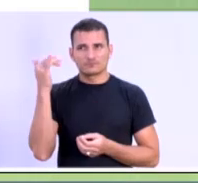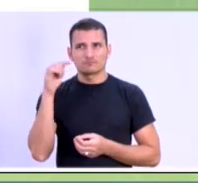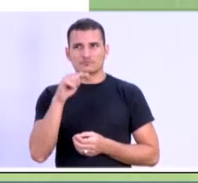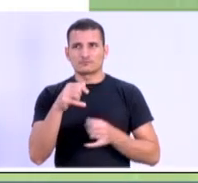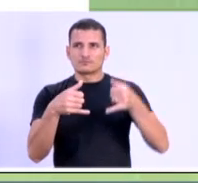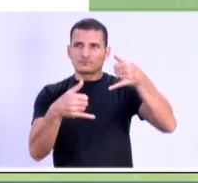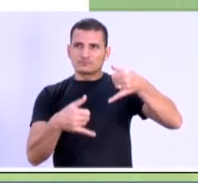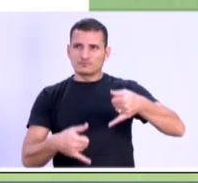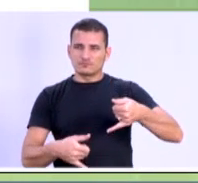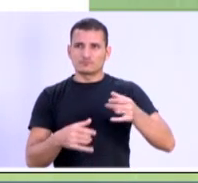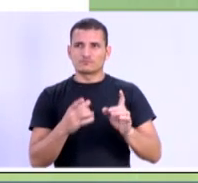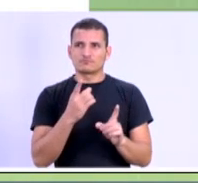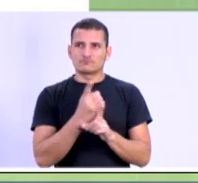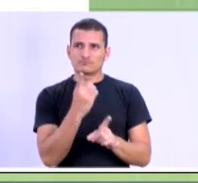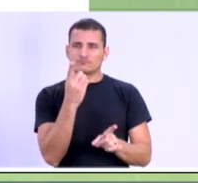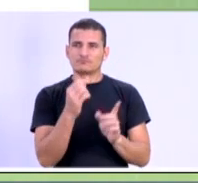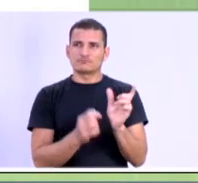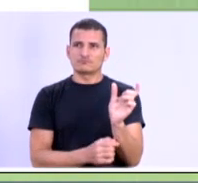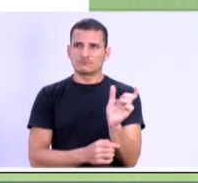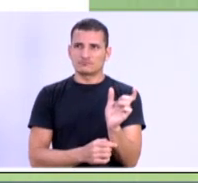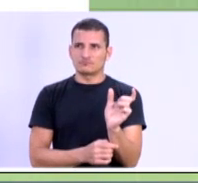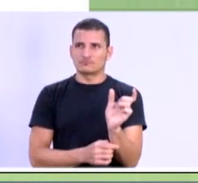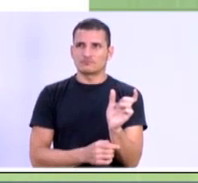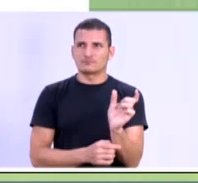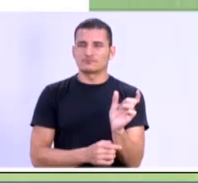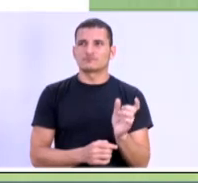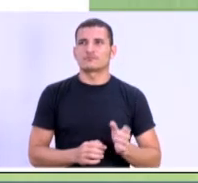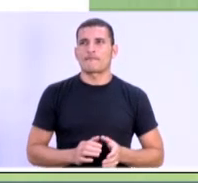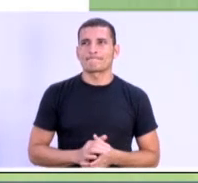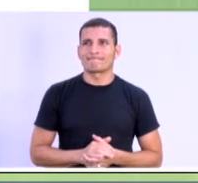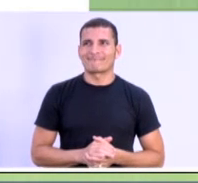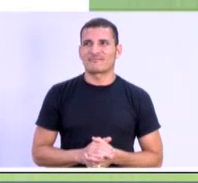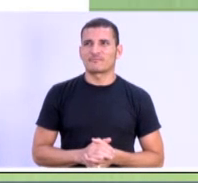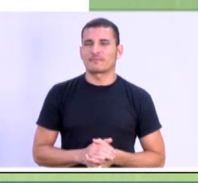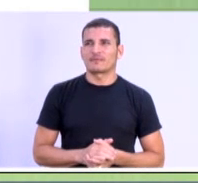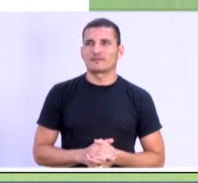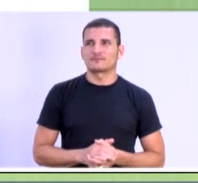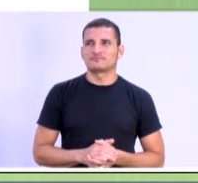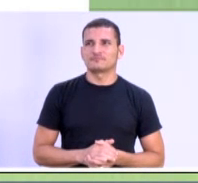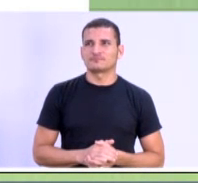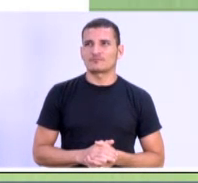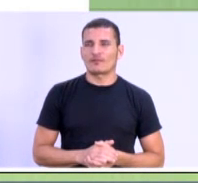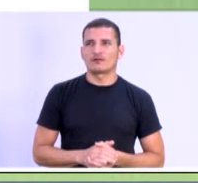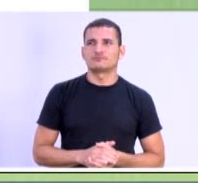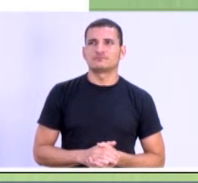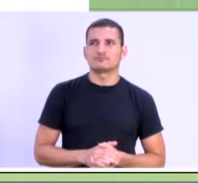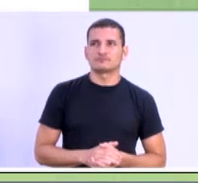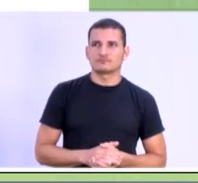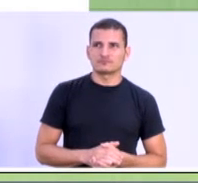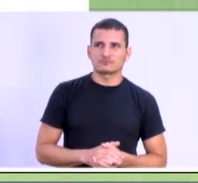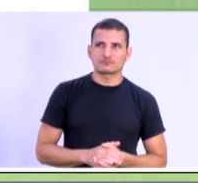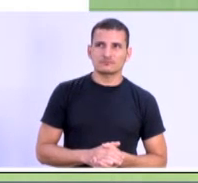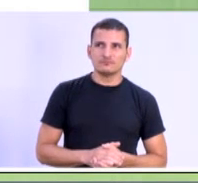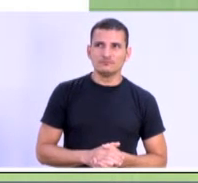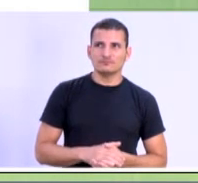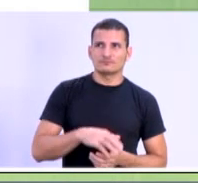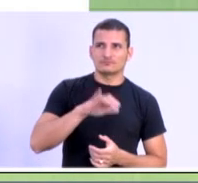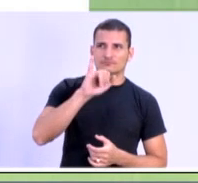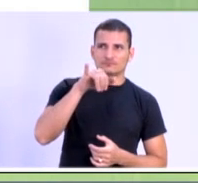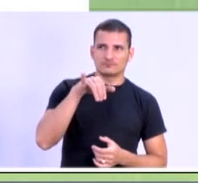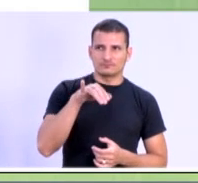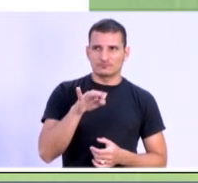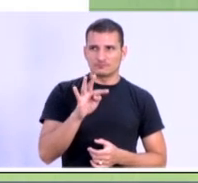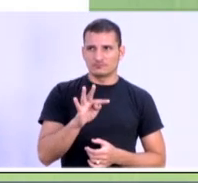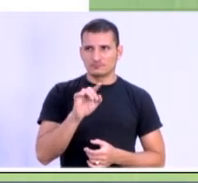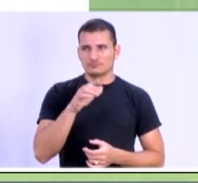as classes? Gente, imagine eu declarar uma variável, int i, acabei de declarar uma variável. Int é o tipo